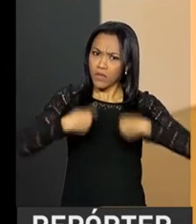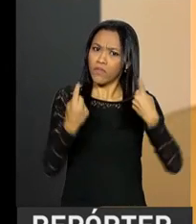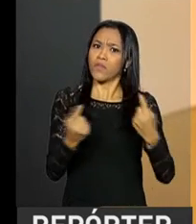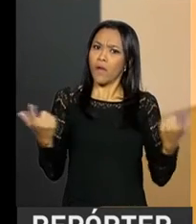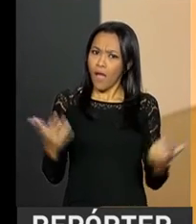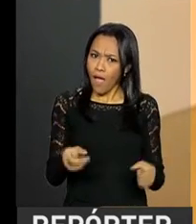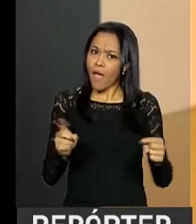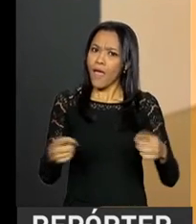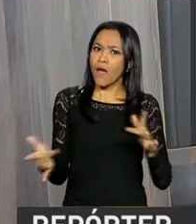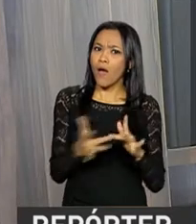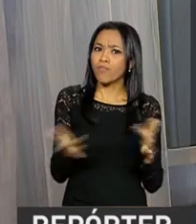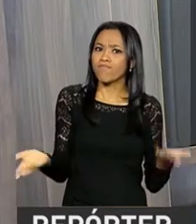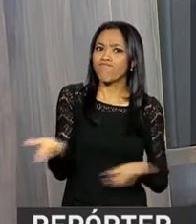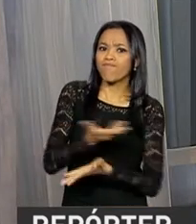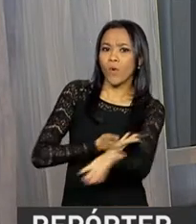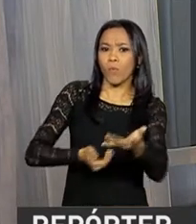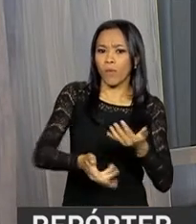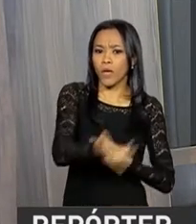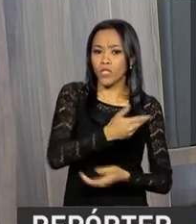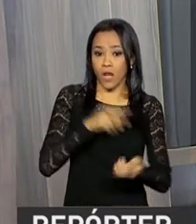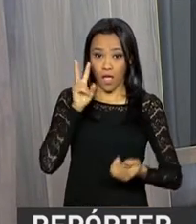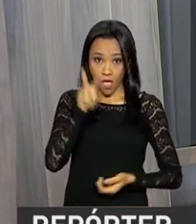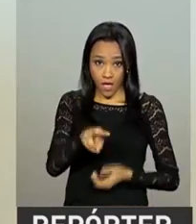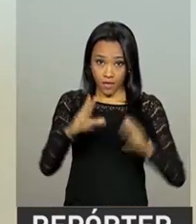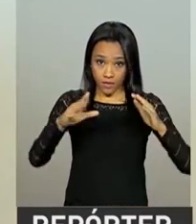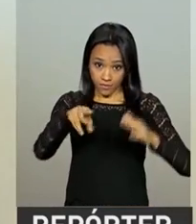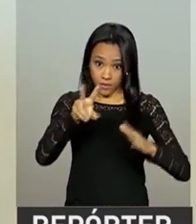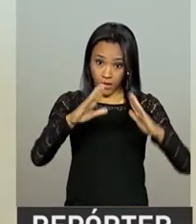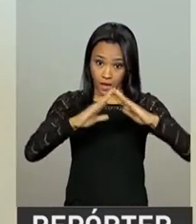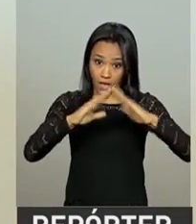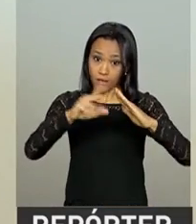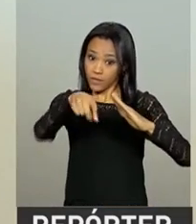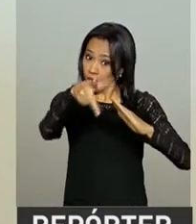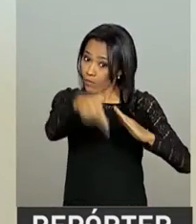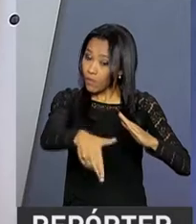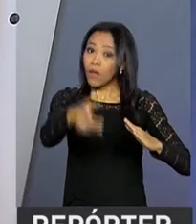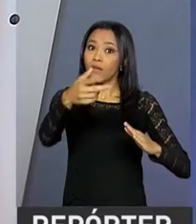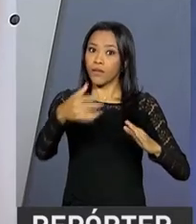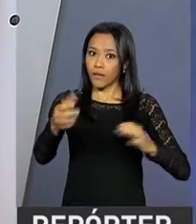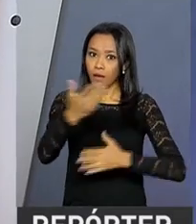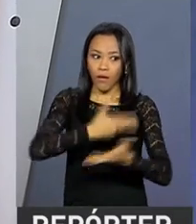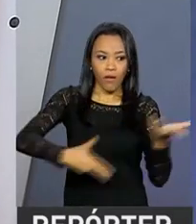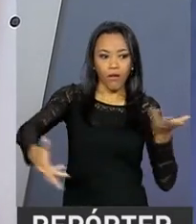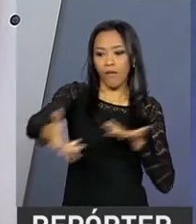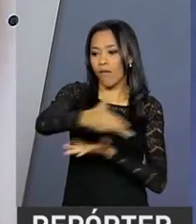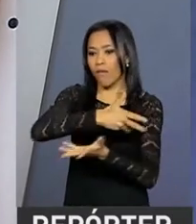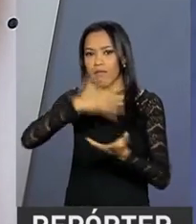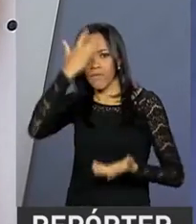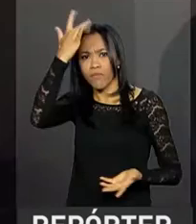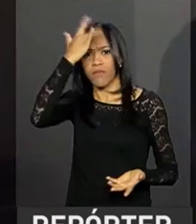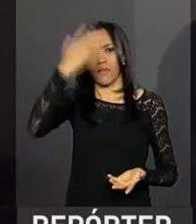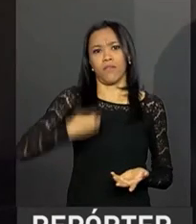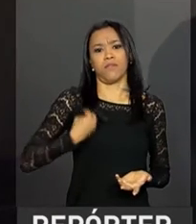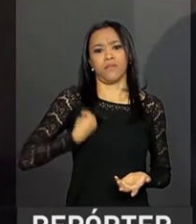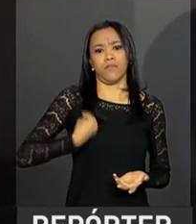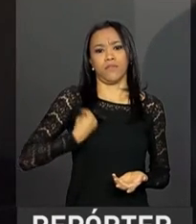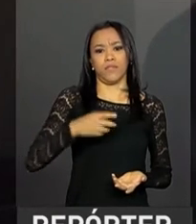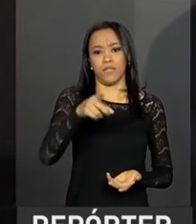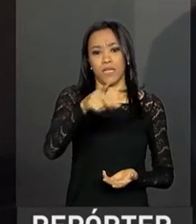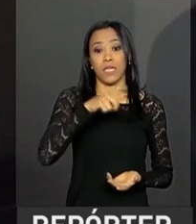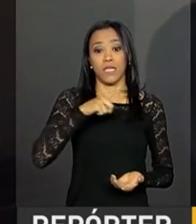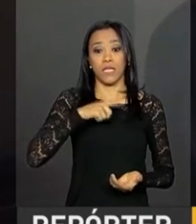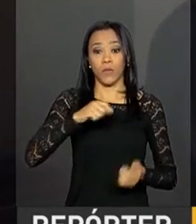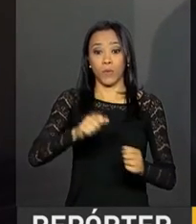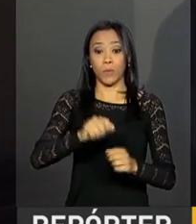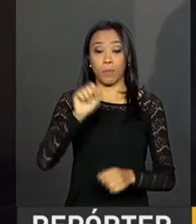a tecnologia essa casa é um exemplo de como a integração pode facilitar o dia a dia eu tenho um painel eletrônico